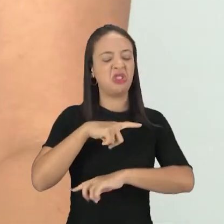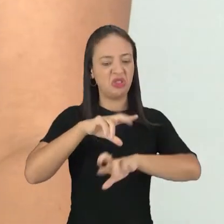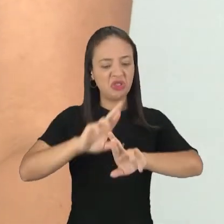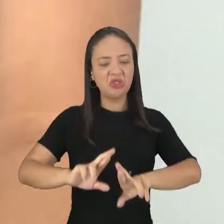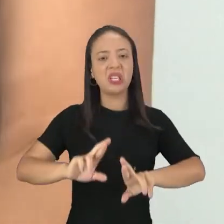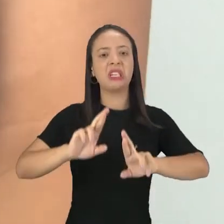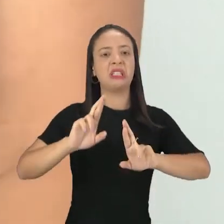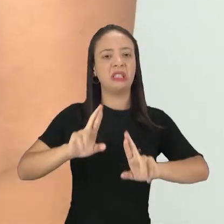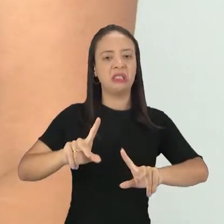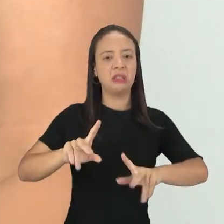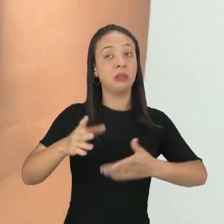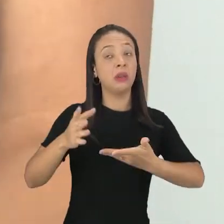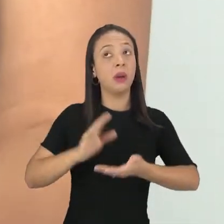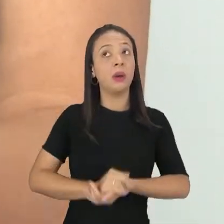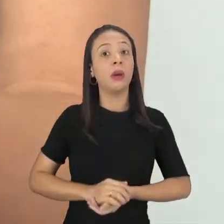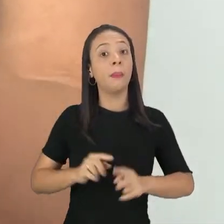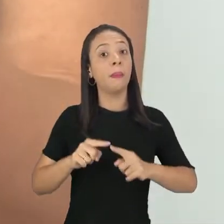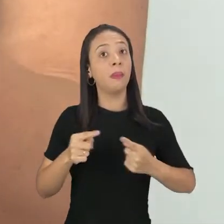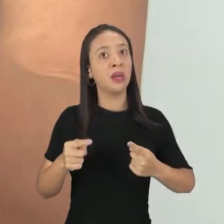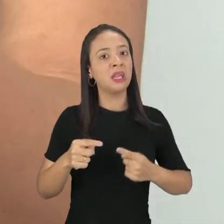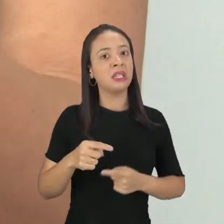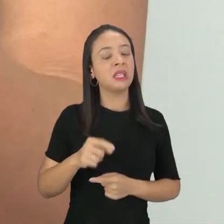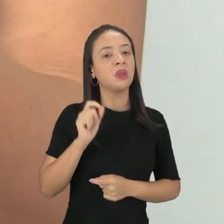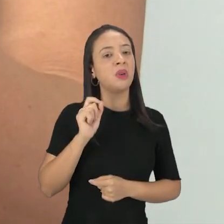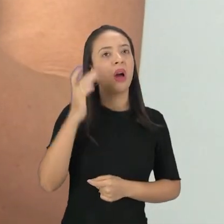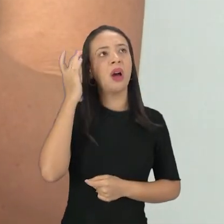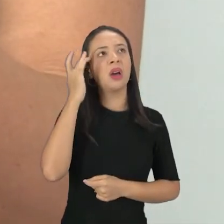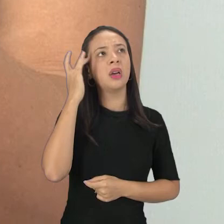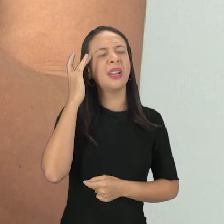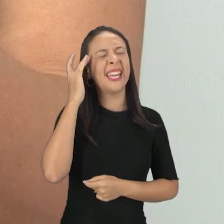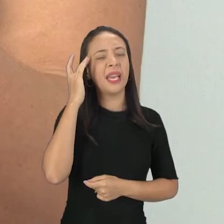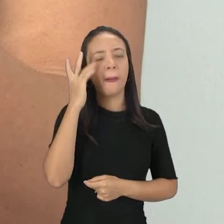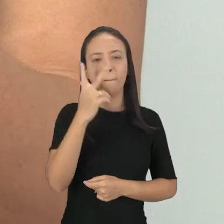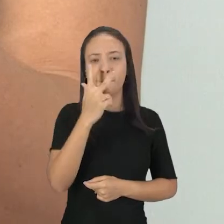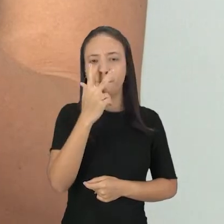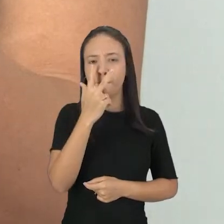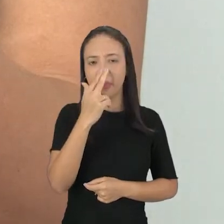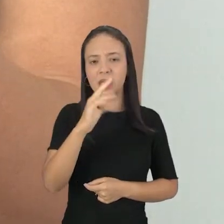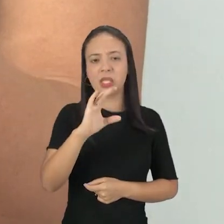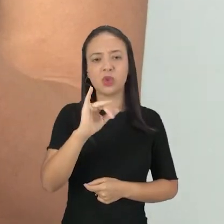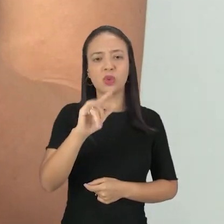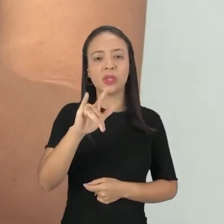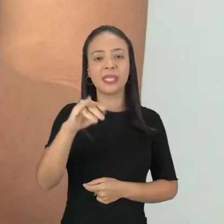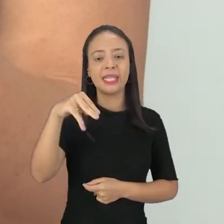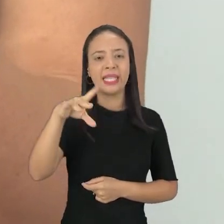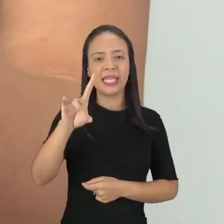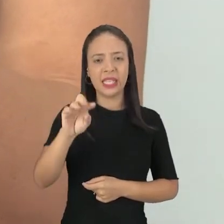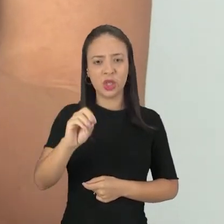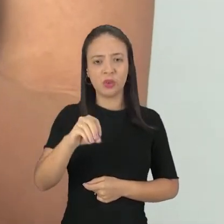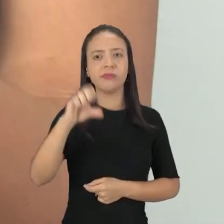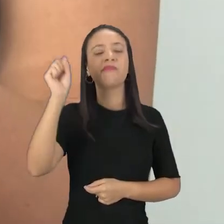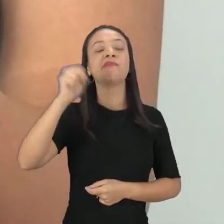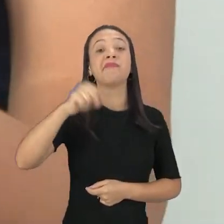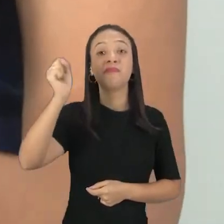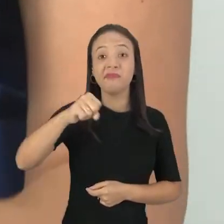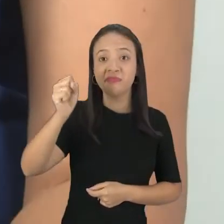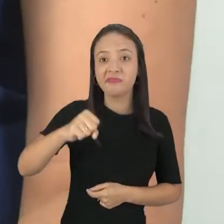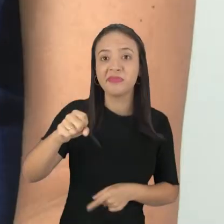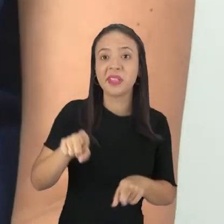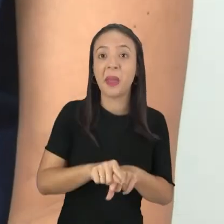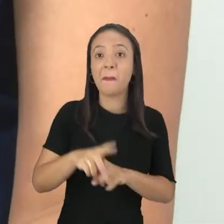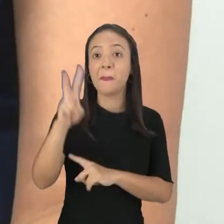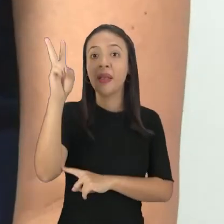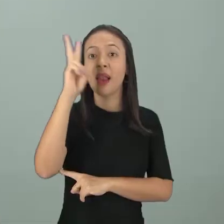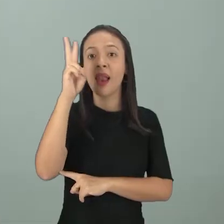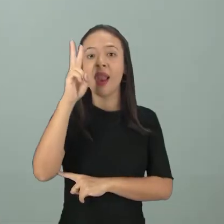diferença. E será, então, que ele se assemelha ao cilindro? Sim, muito bem. Ele se assemelha e ele nos